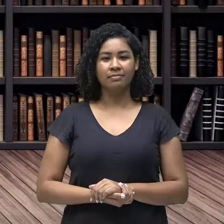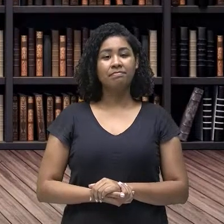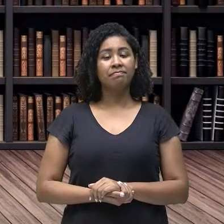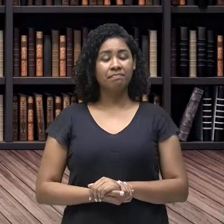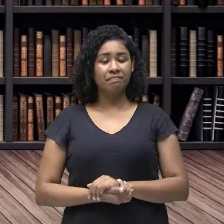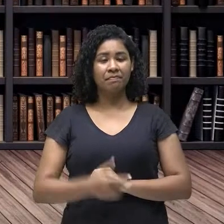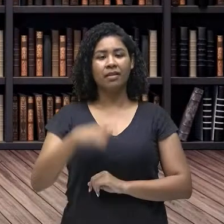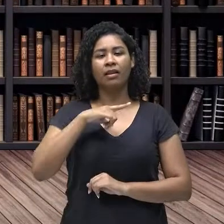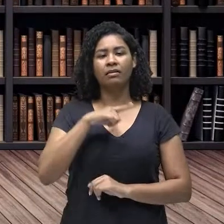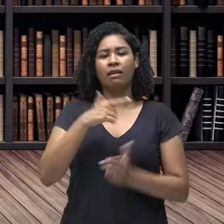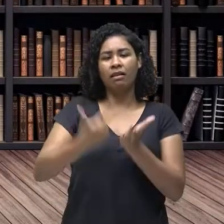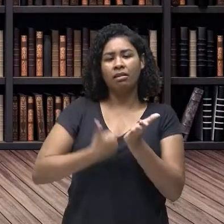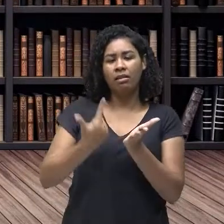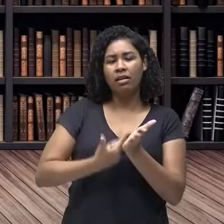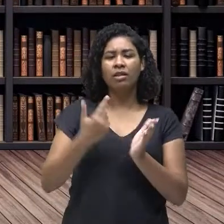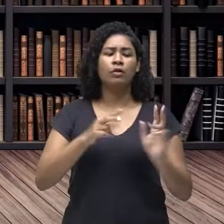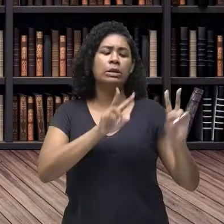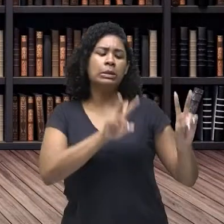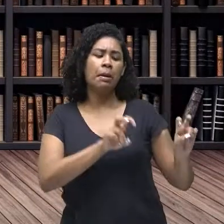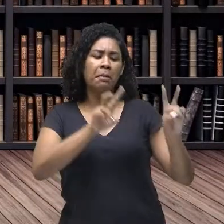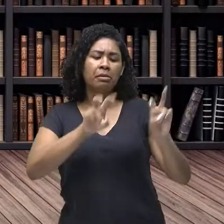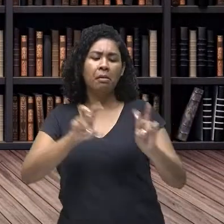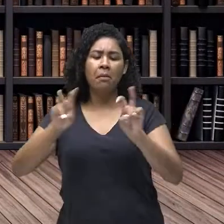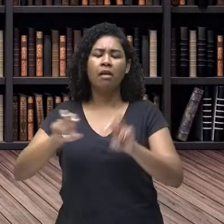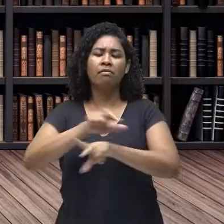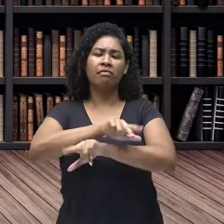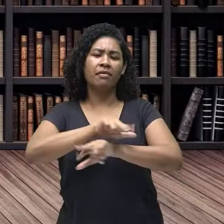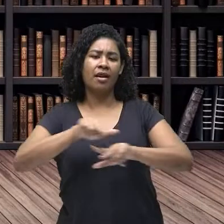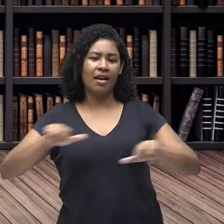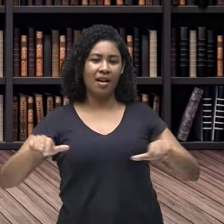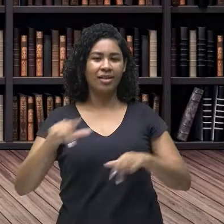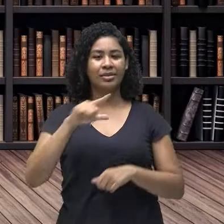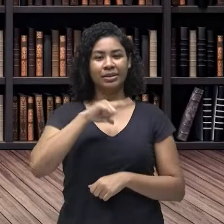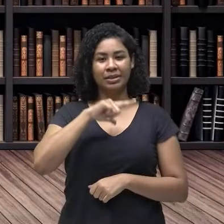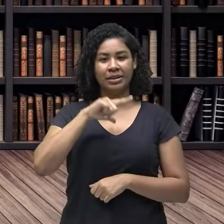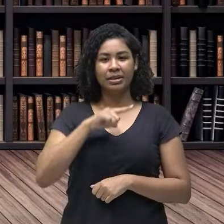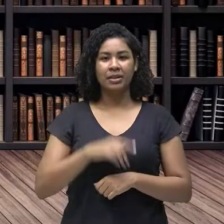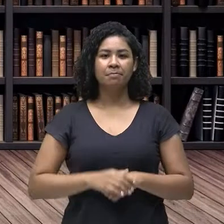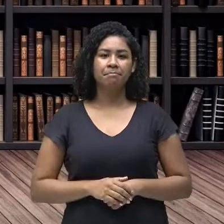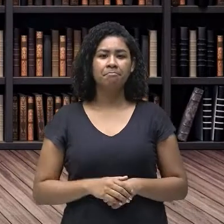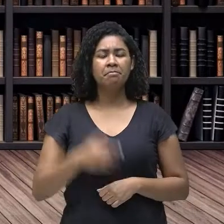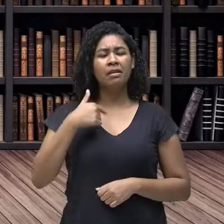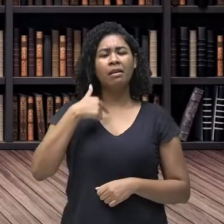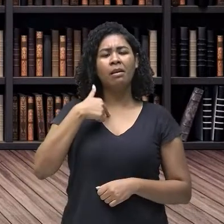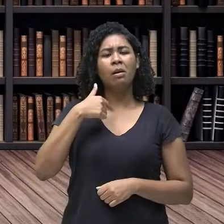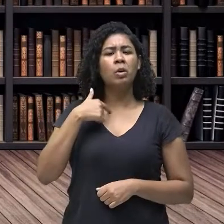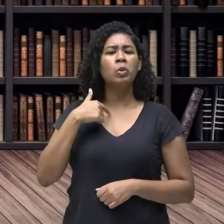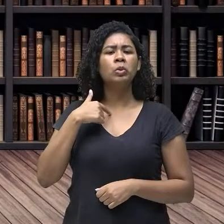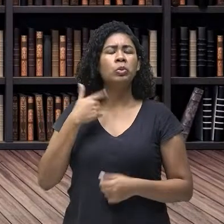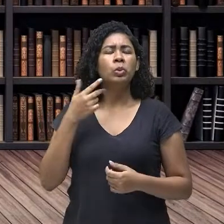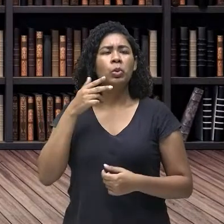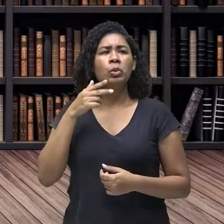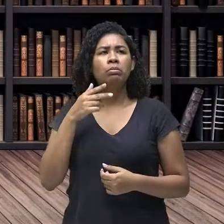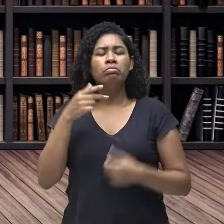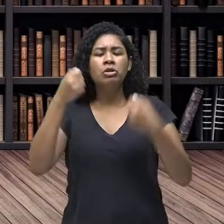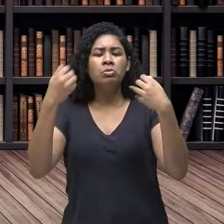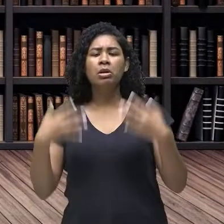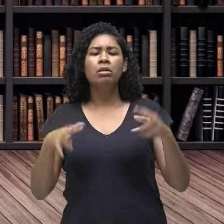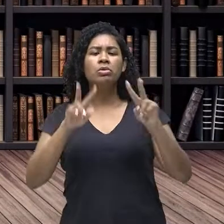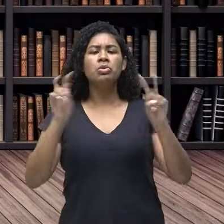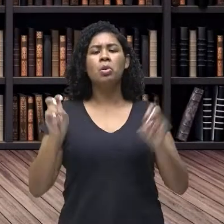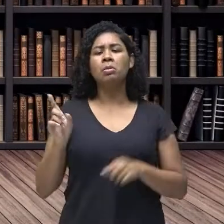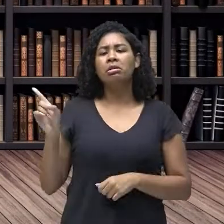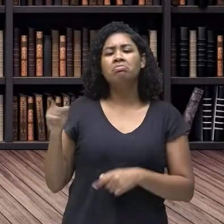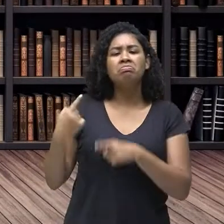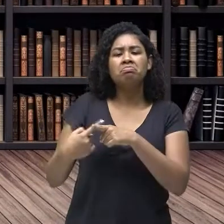os assuntos, vários e vários assuntos. E por que eu estou falando sobre isso, né? Só para a gente dar uma